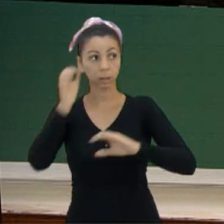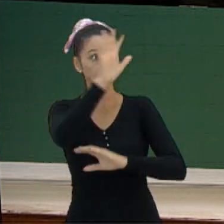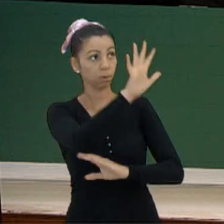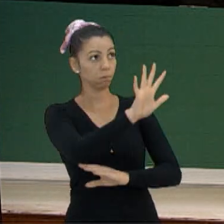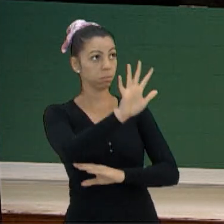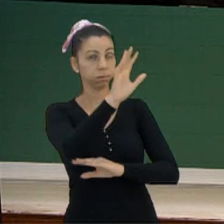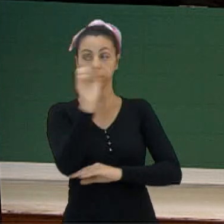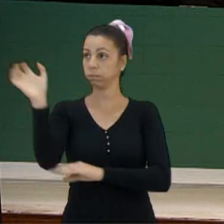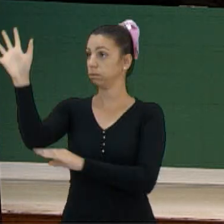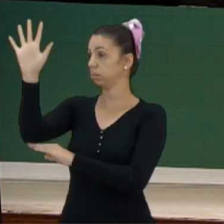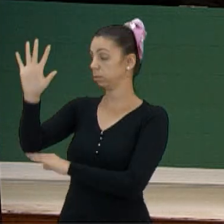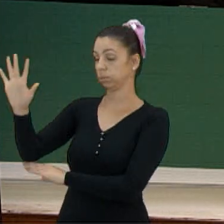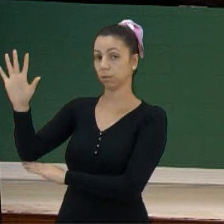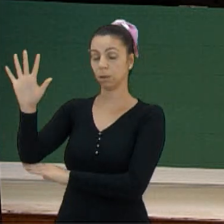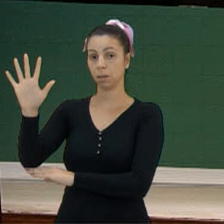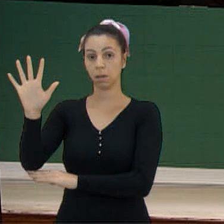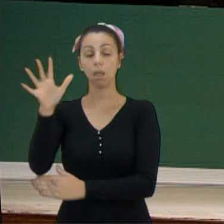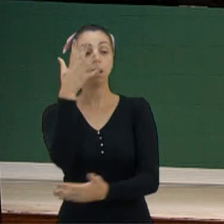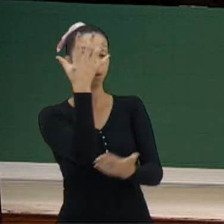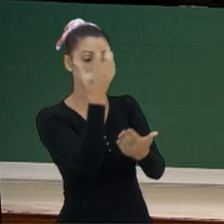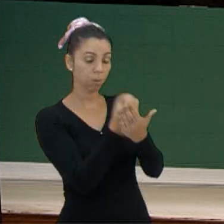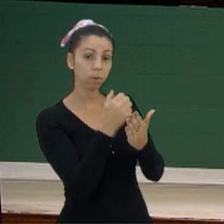e anotando tudo no teu caderno.